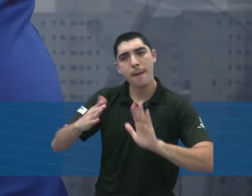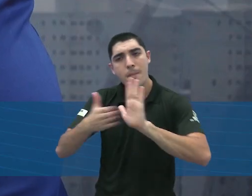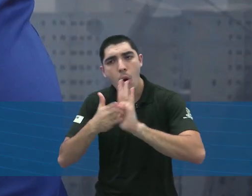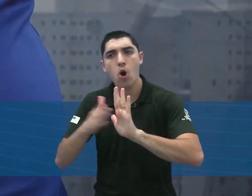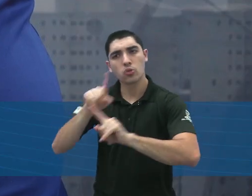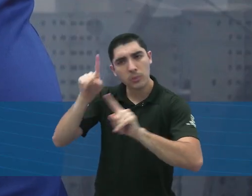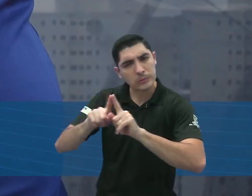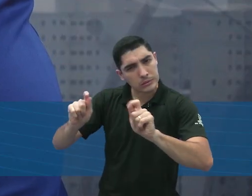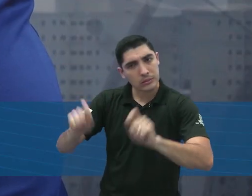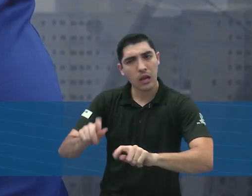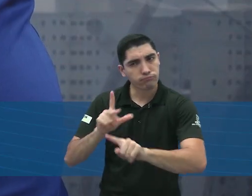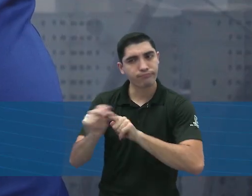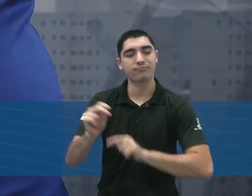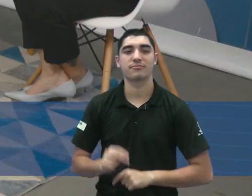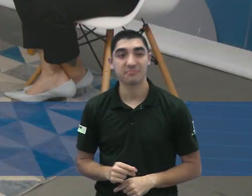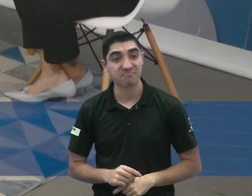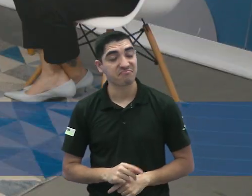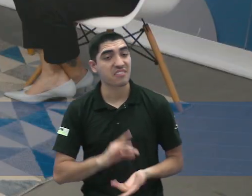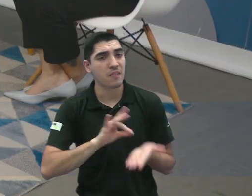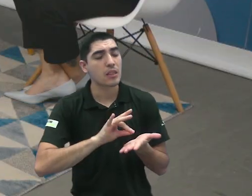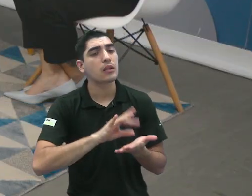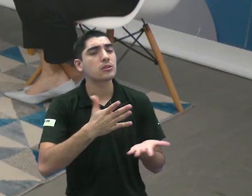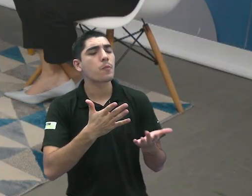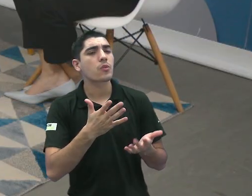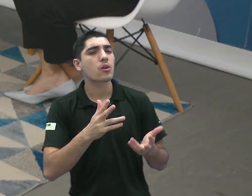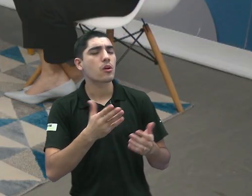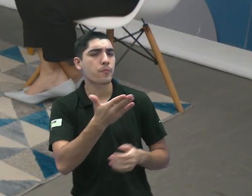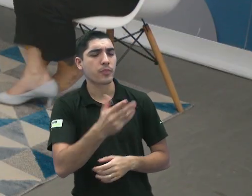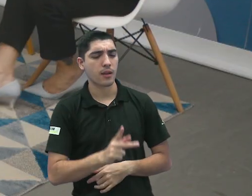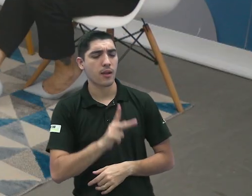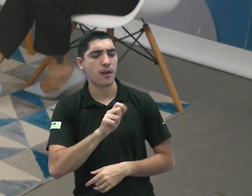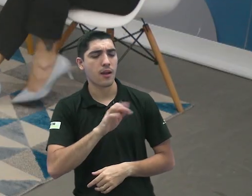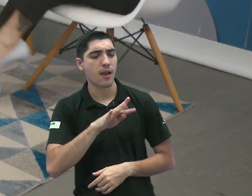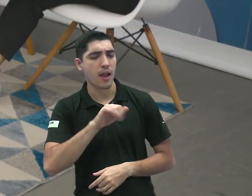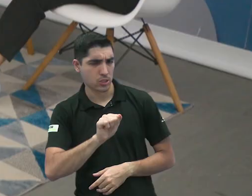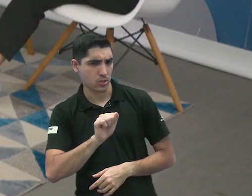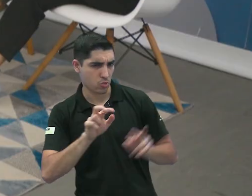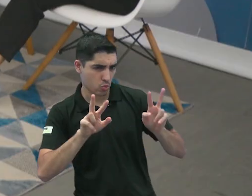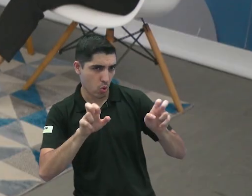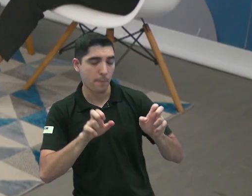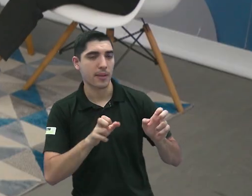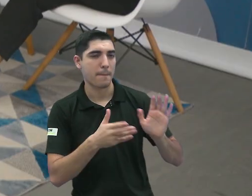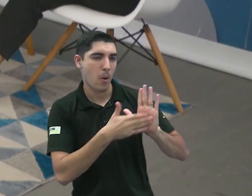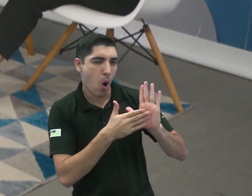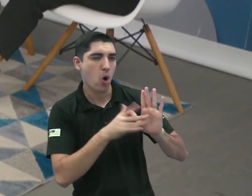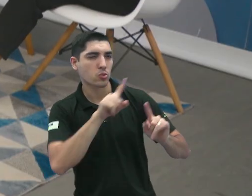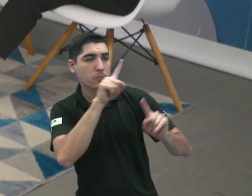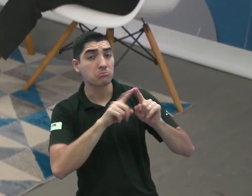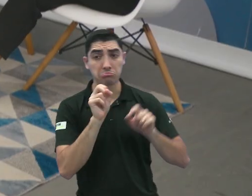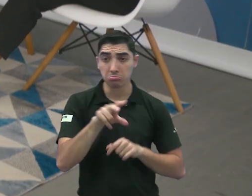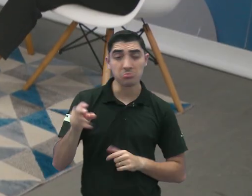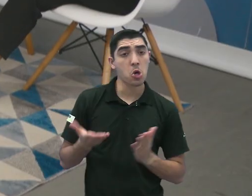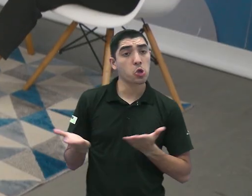de propósito e significado. Ah, com certeza. E a questão de propósito, Kátia, a gente vê muitos jovens falando